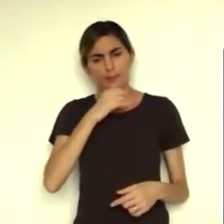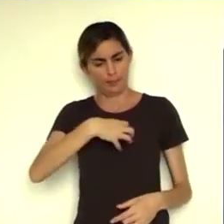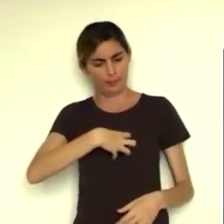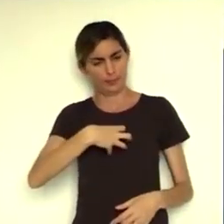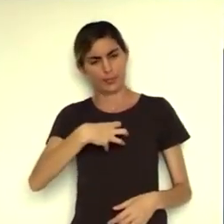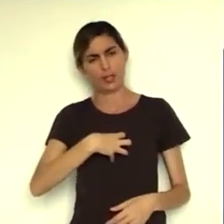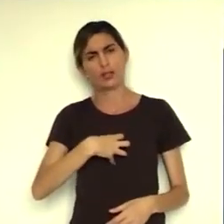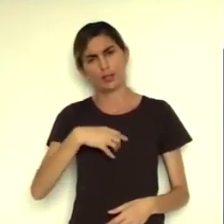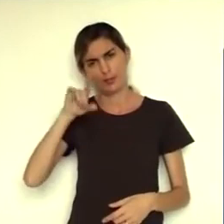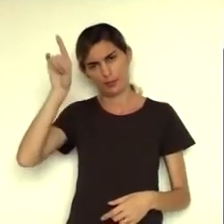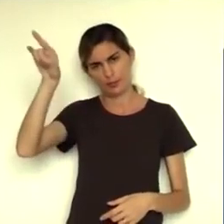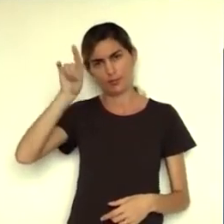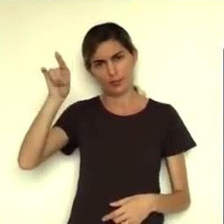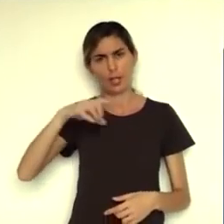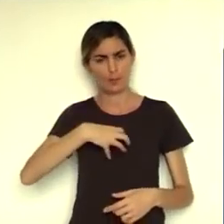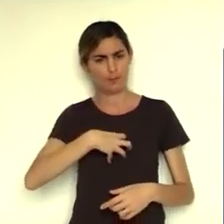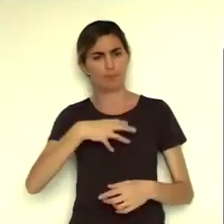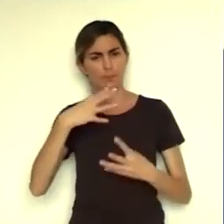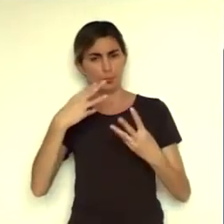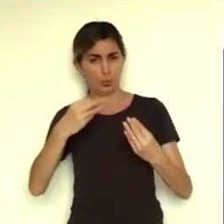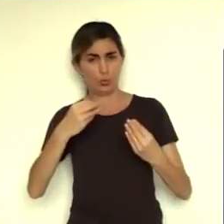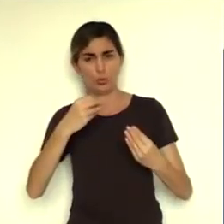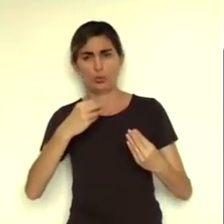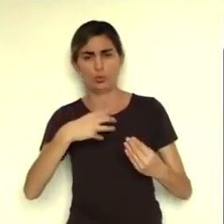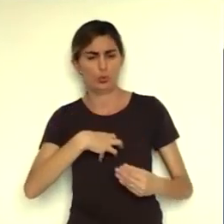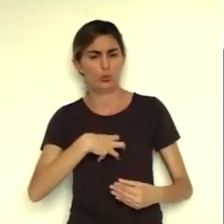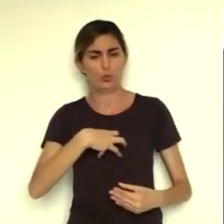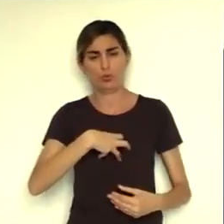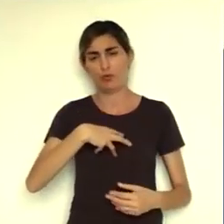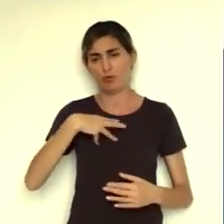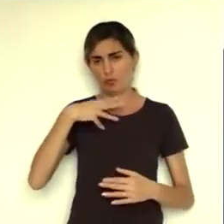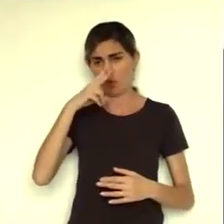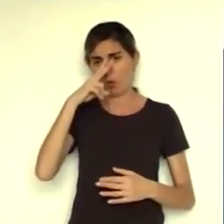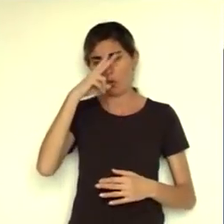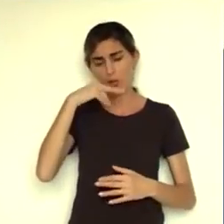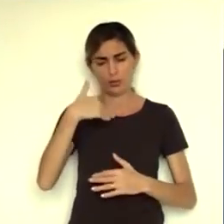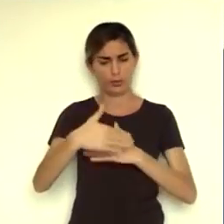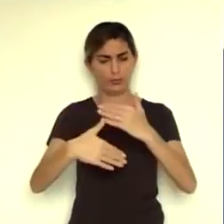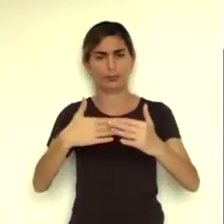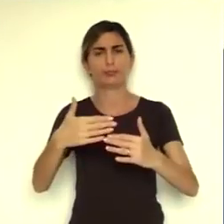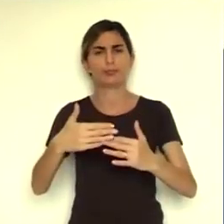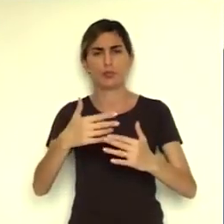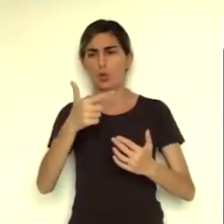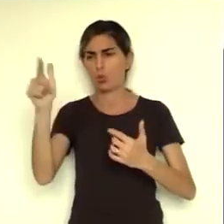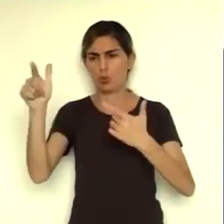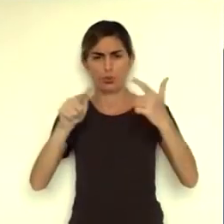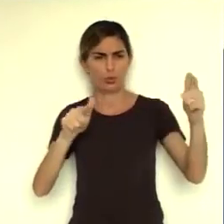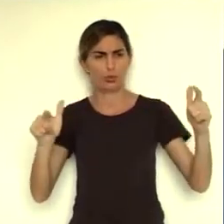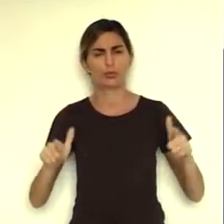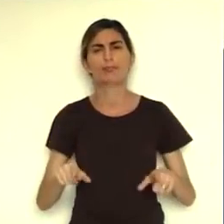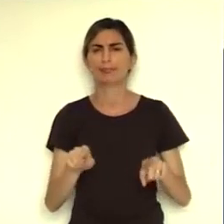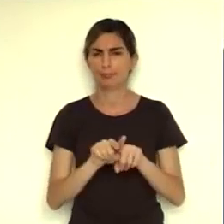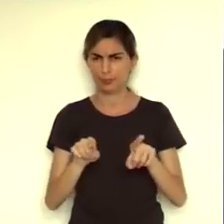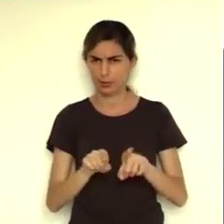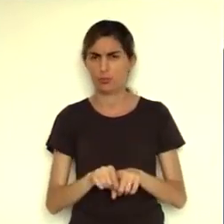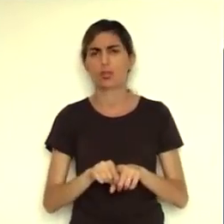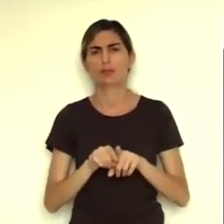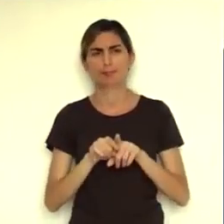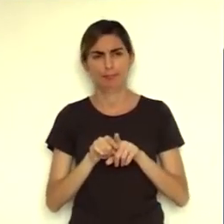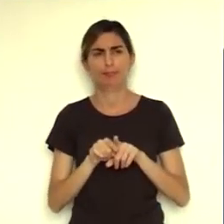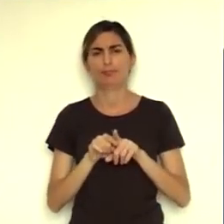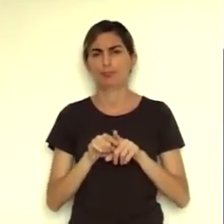exemplo, essa sincronia ela é muito intensa, né? Mas em outros espaços também